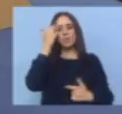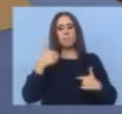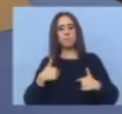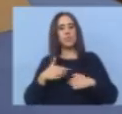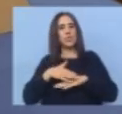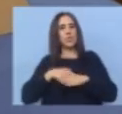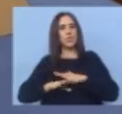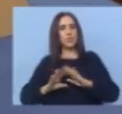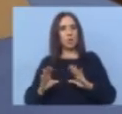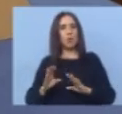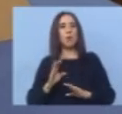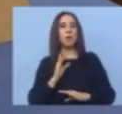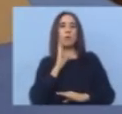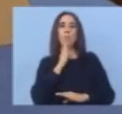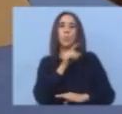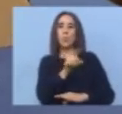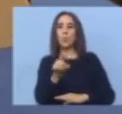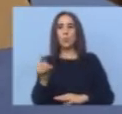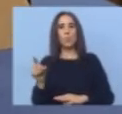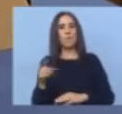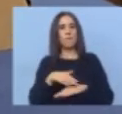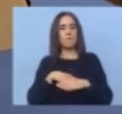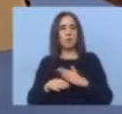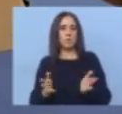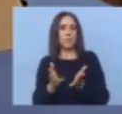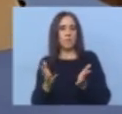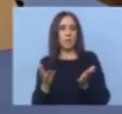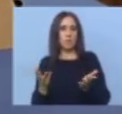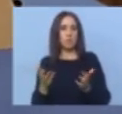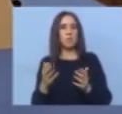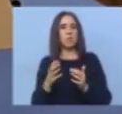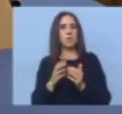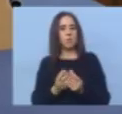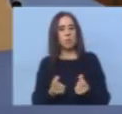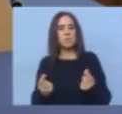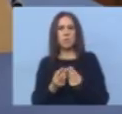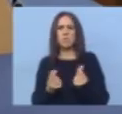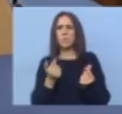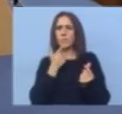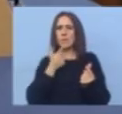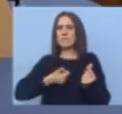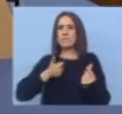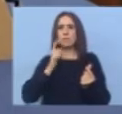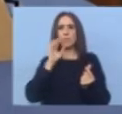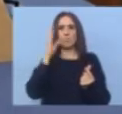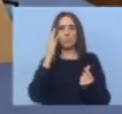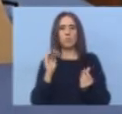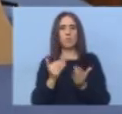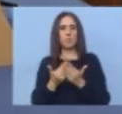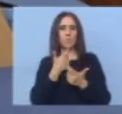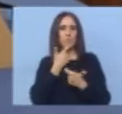parte e depois também cabe aos outros fazer a parte deles e com a oração e com muita oração também, que é fundamental nisto